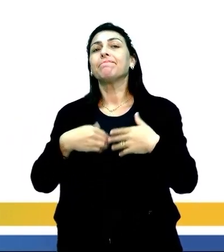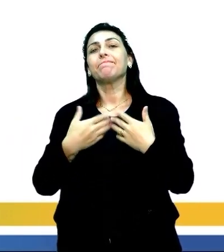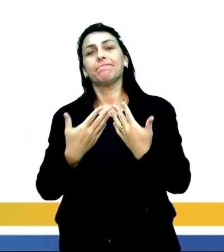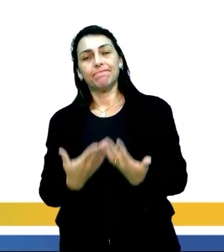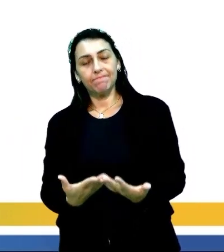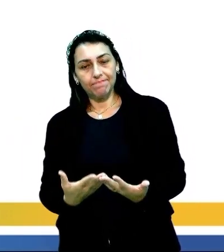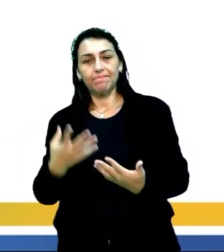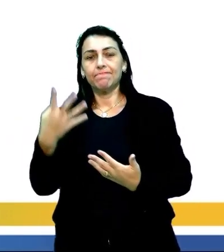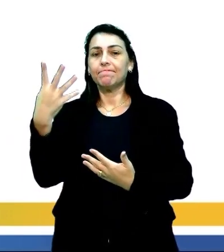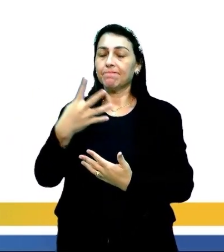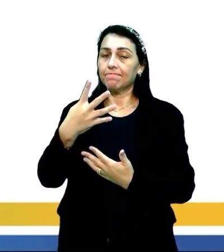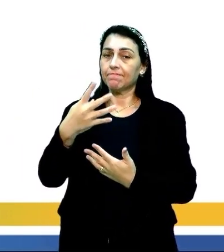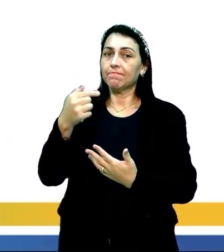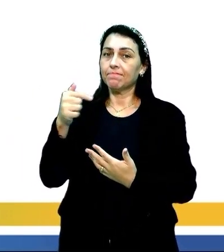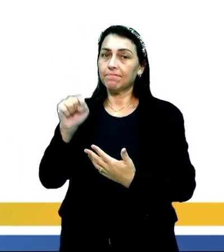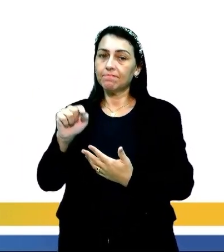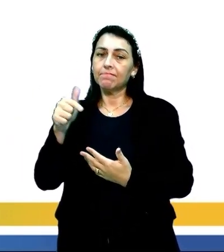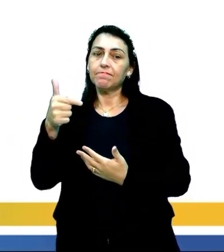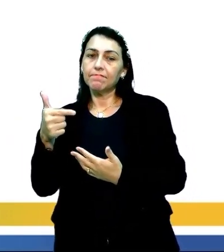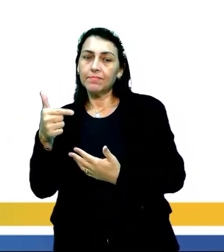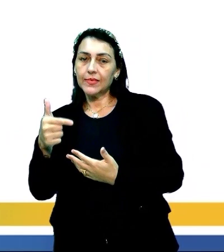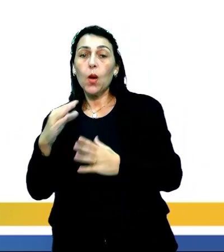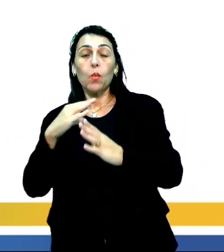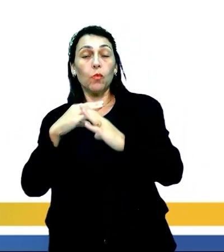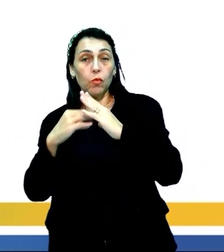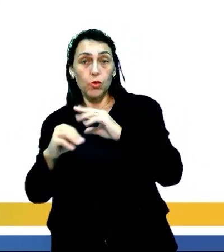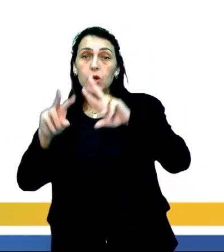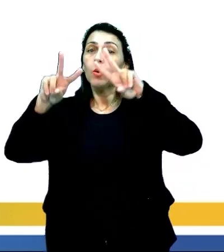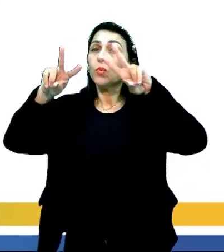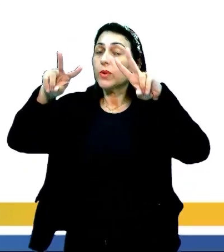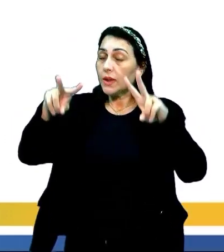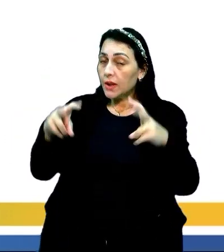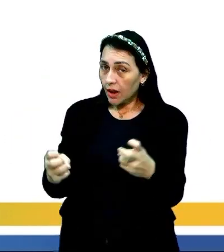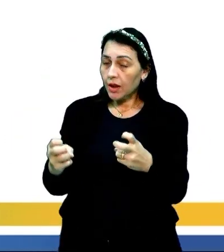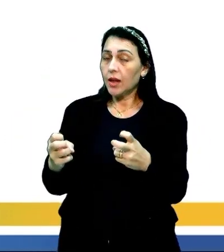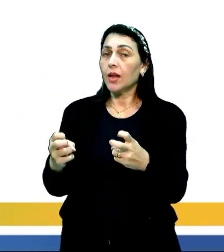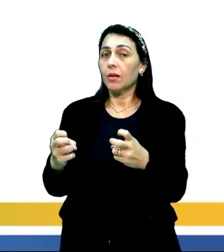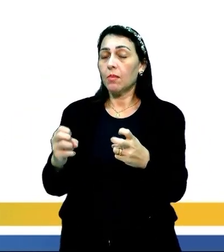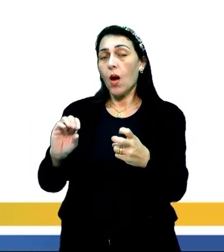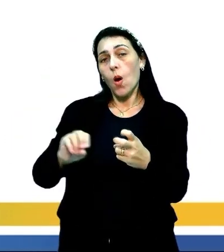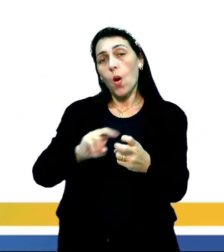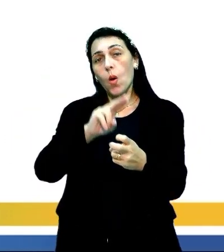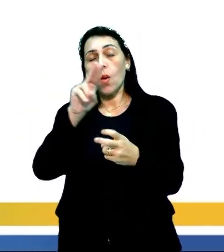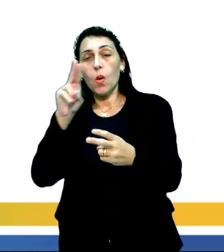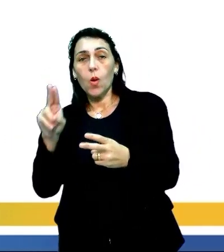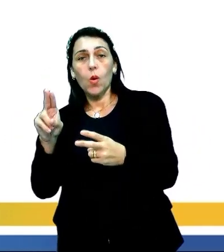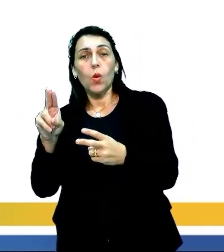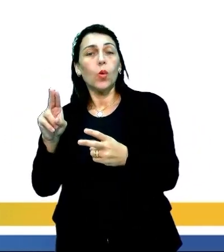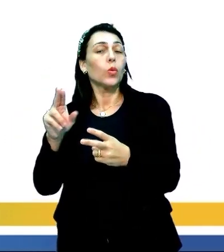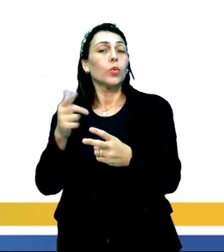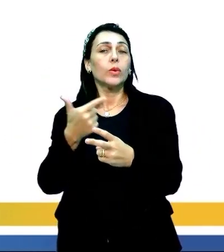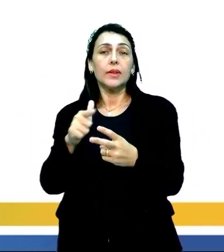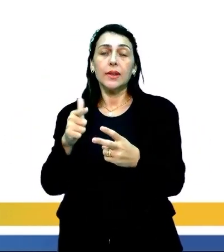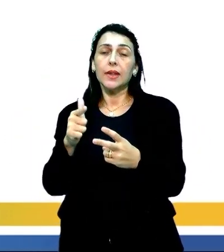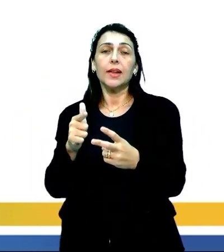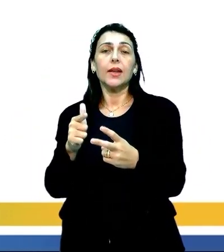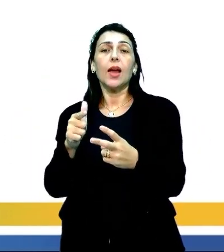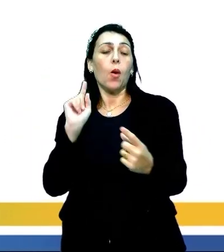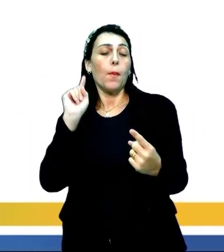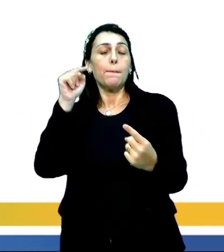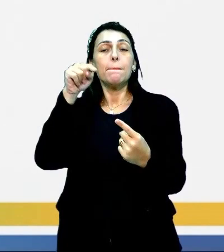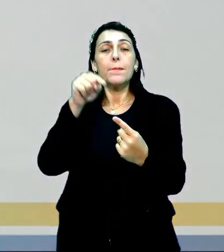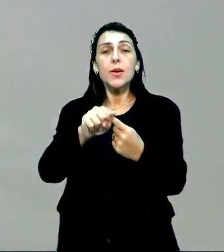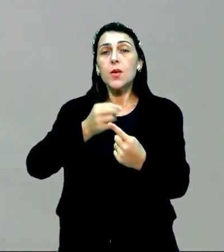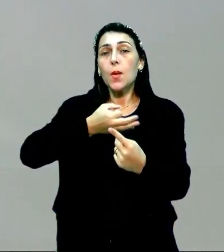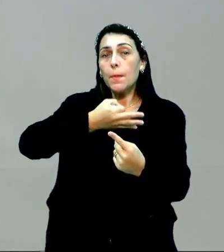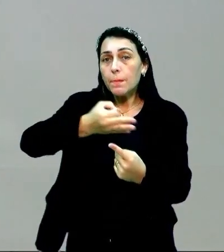aí, no 4.2, nós temos fugir ao tema ou que não atender ao tipo